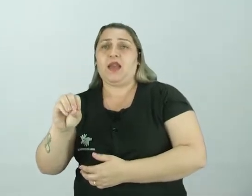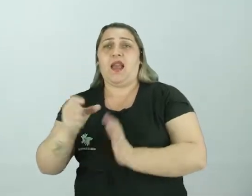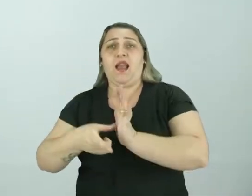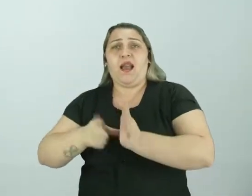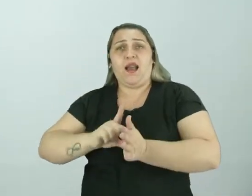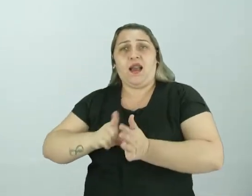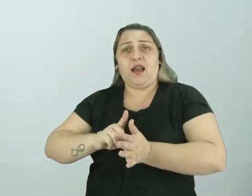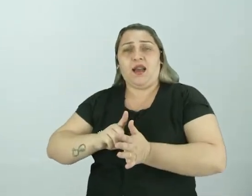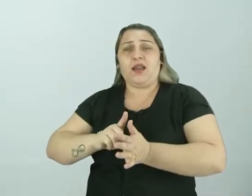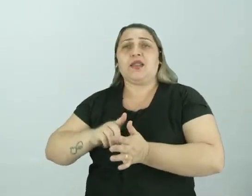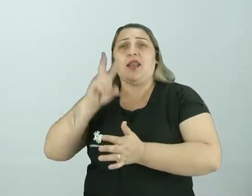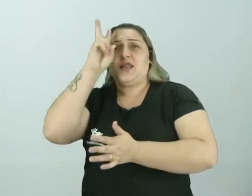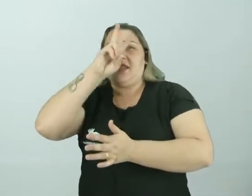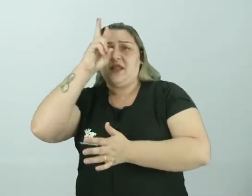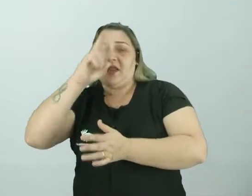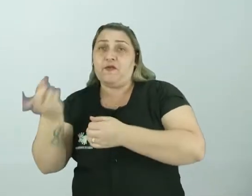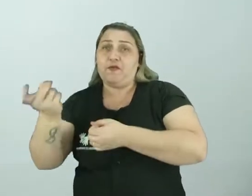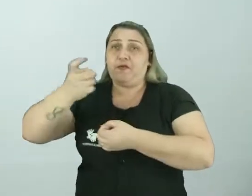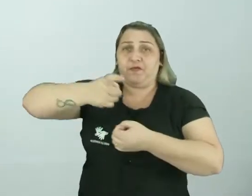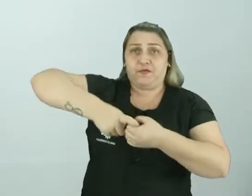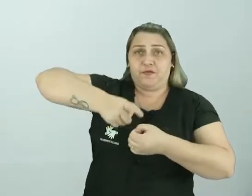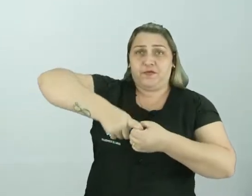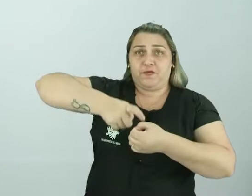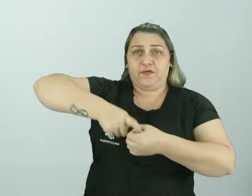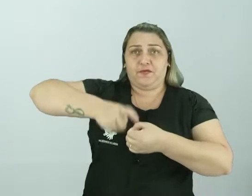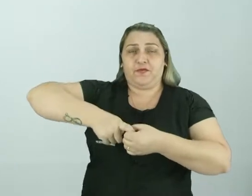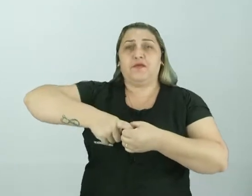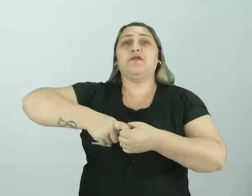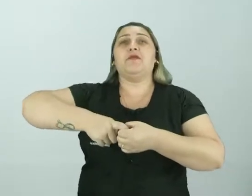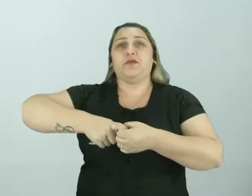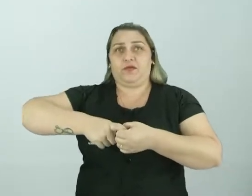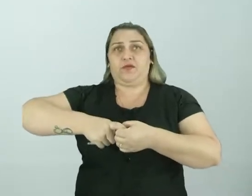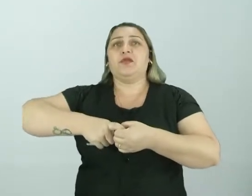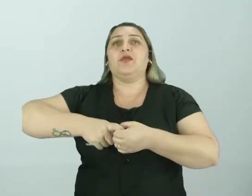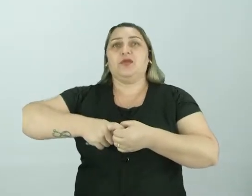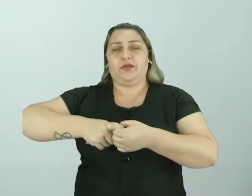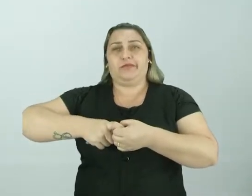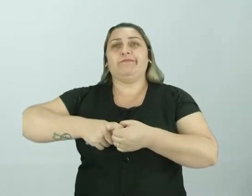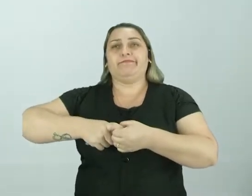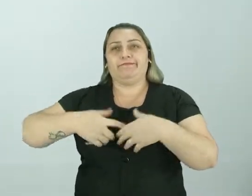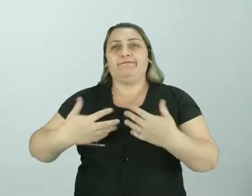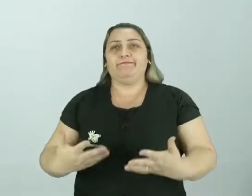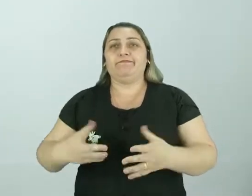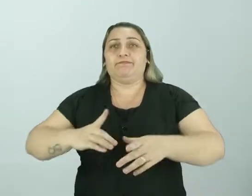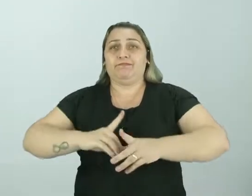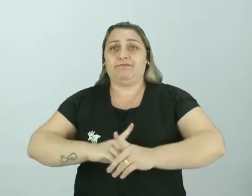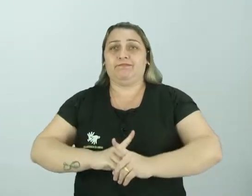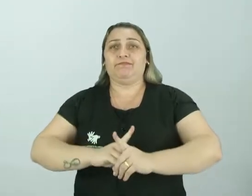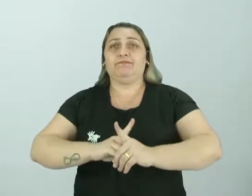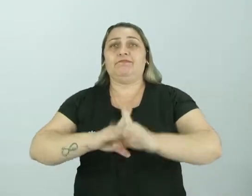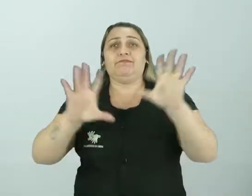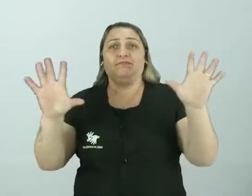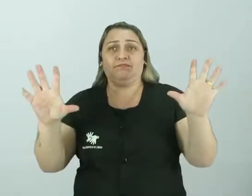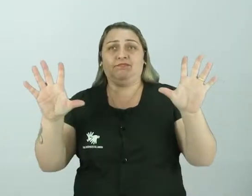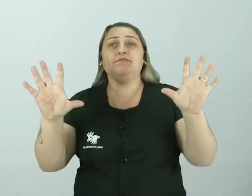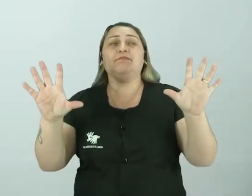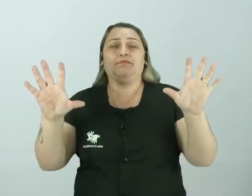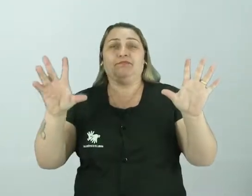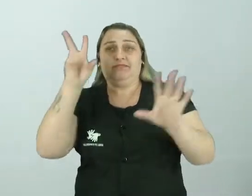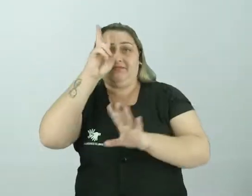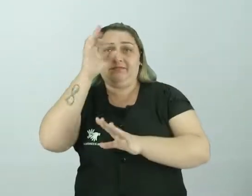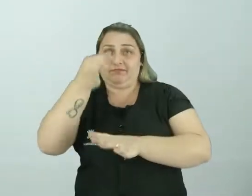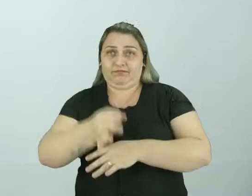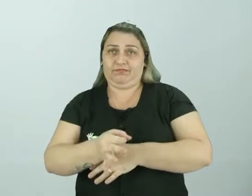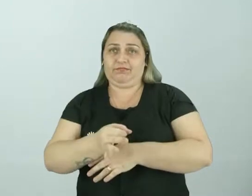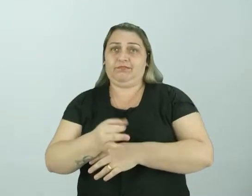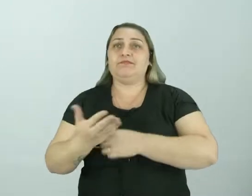que nos lembra volta, alguma coisa que gira em torno de retorno, e democratização, que nos lembra democracia,